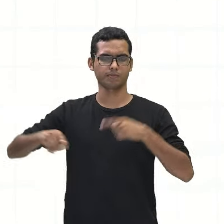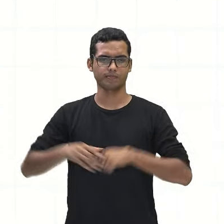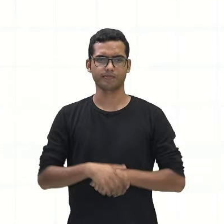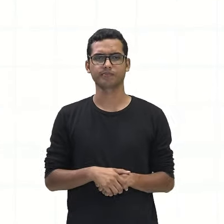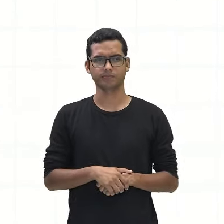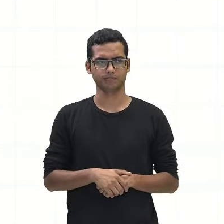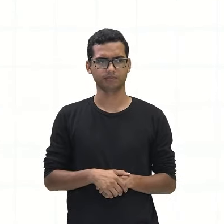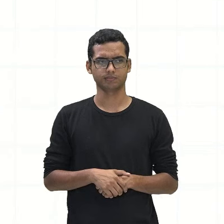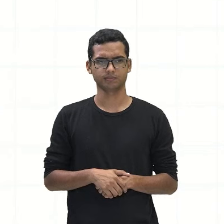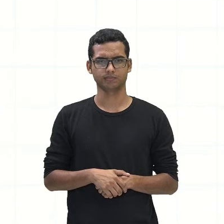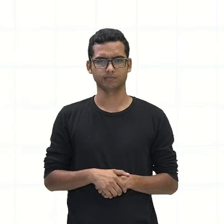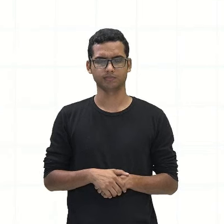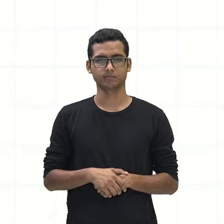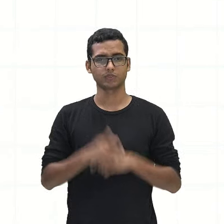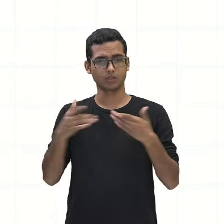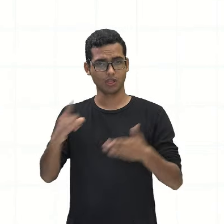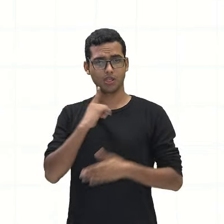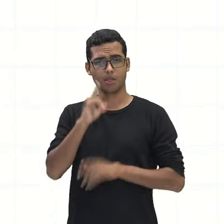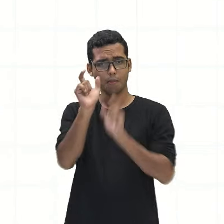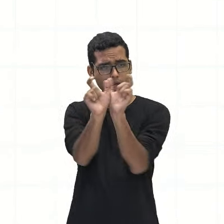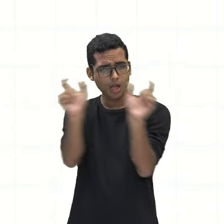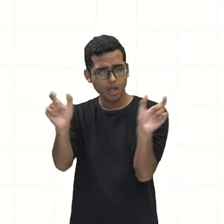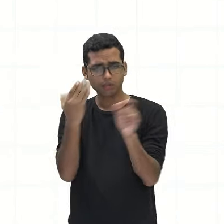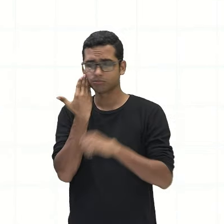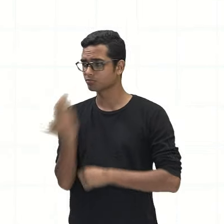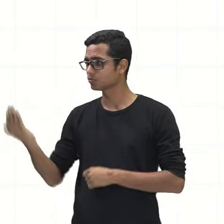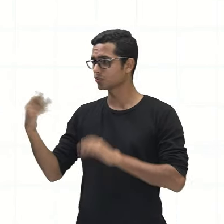temos palavras. Então é linguagem